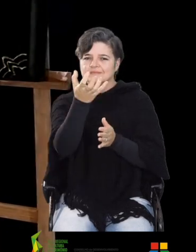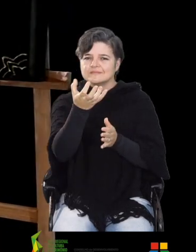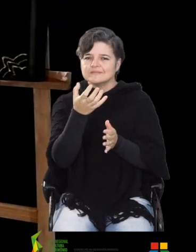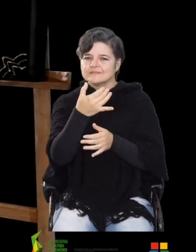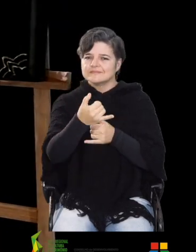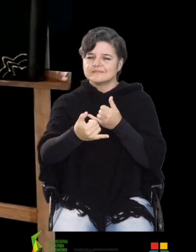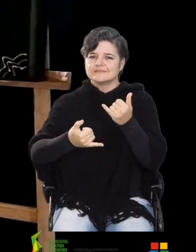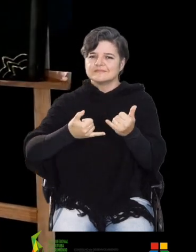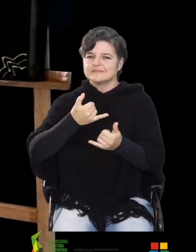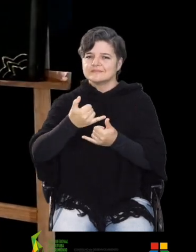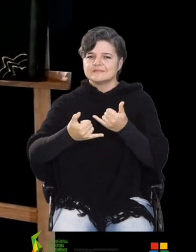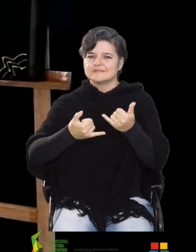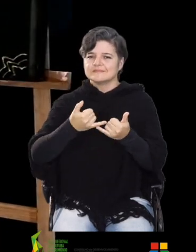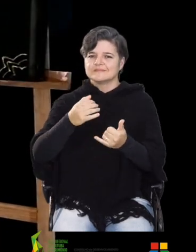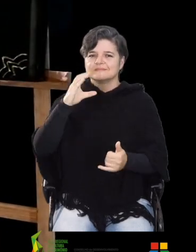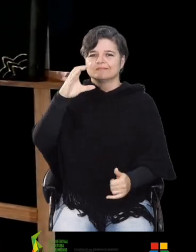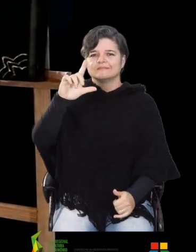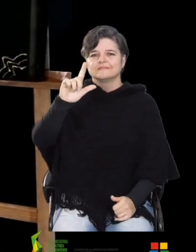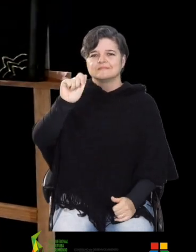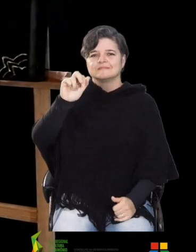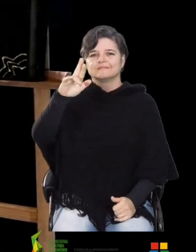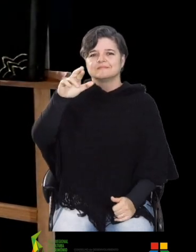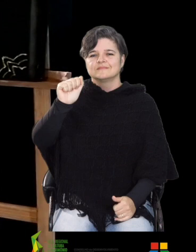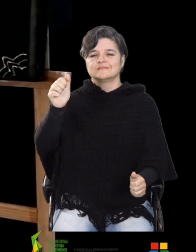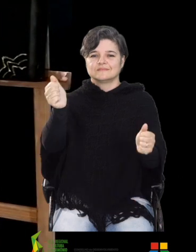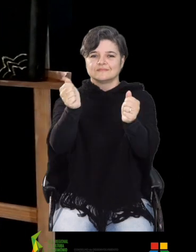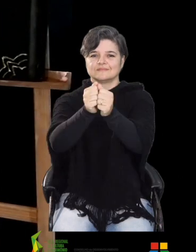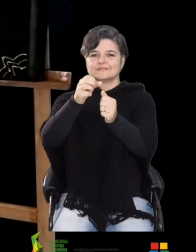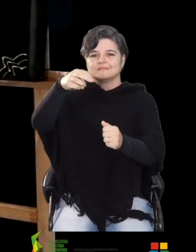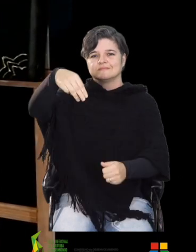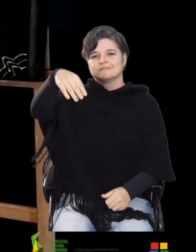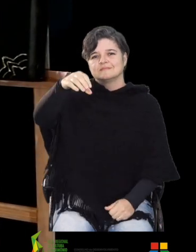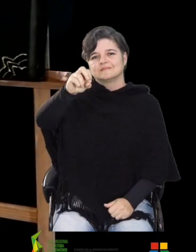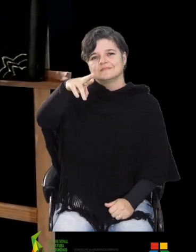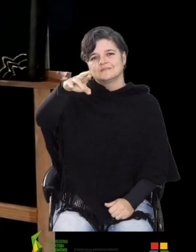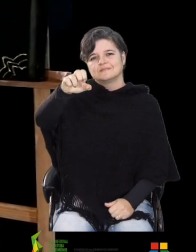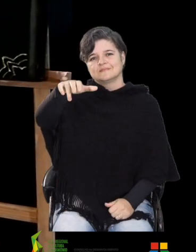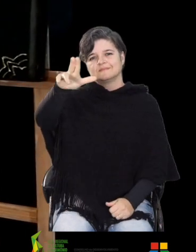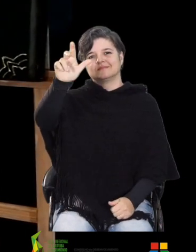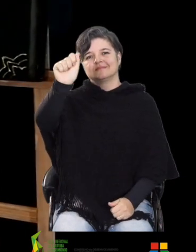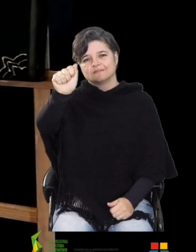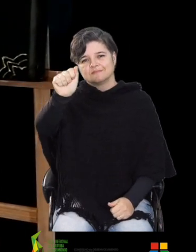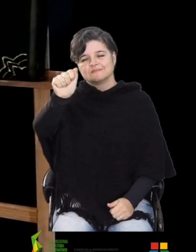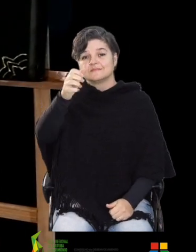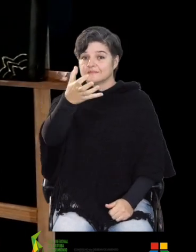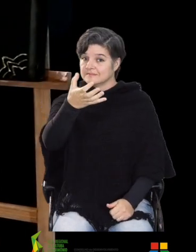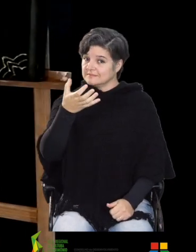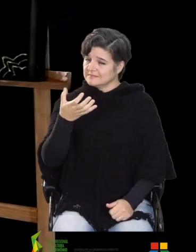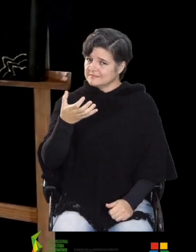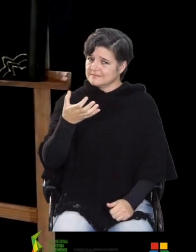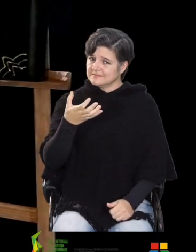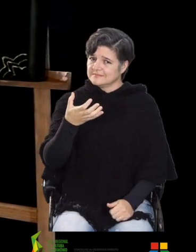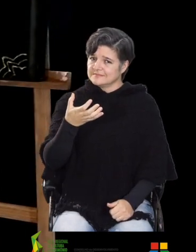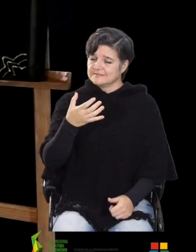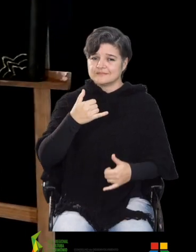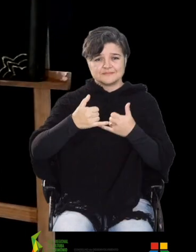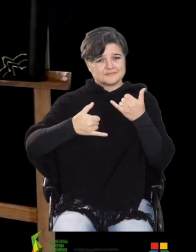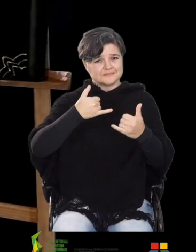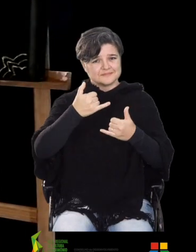e com a morena você quer quer me ver com a gente então vamos brincar de